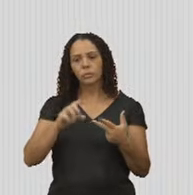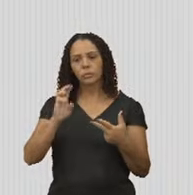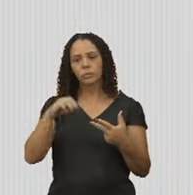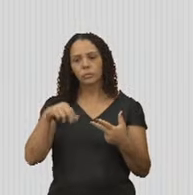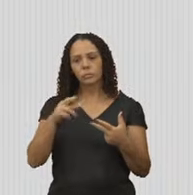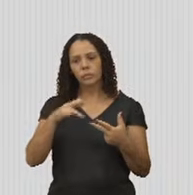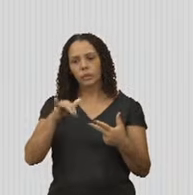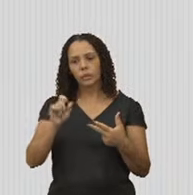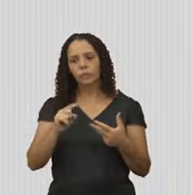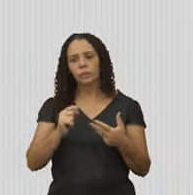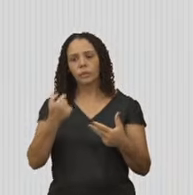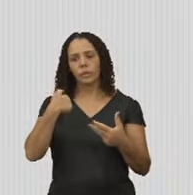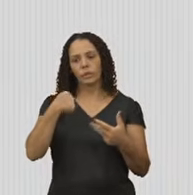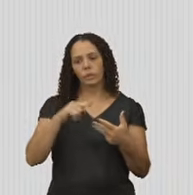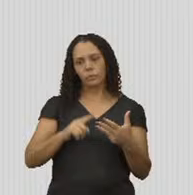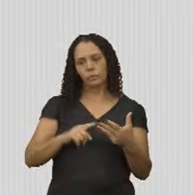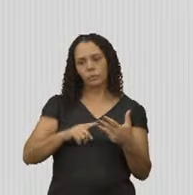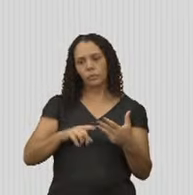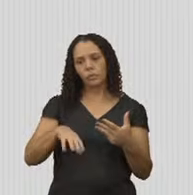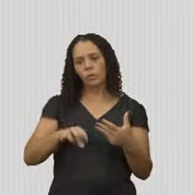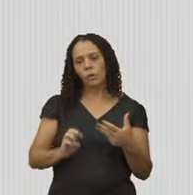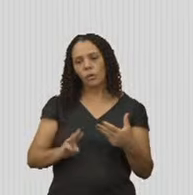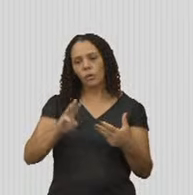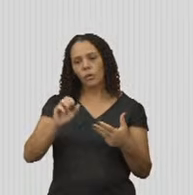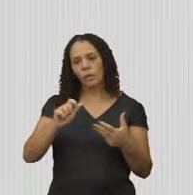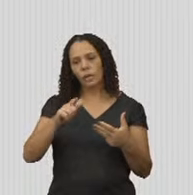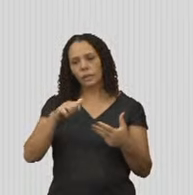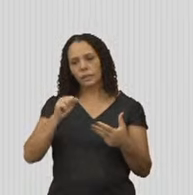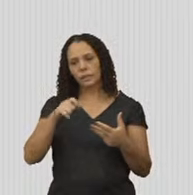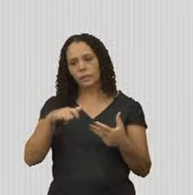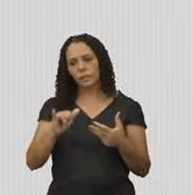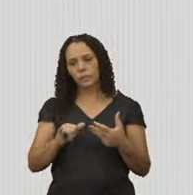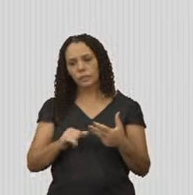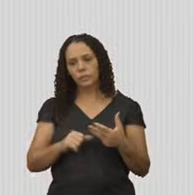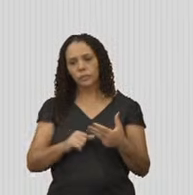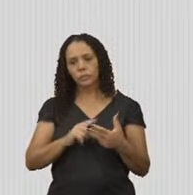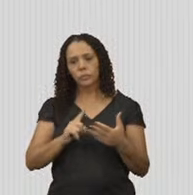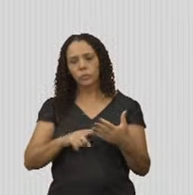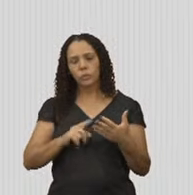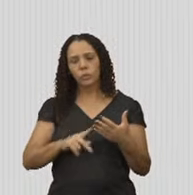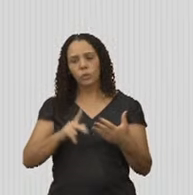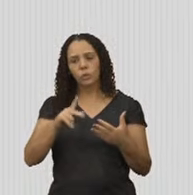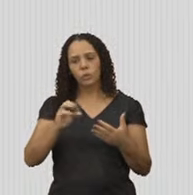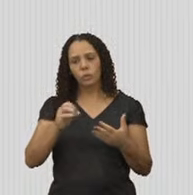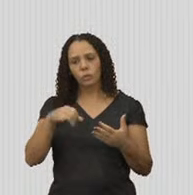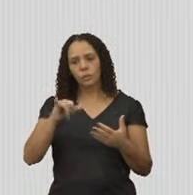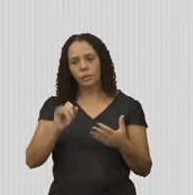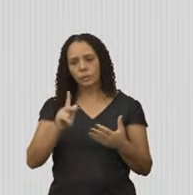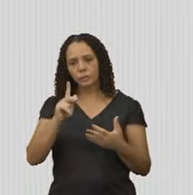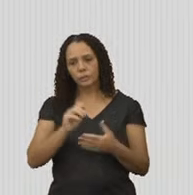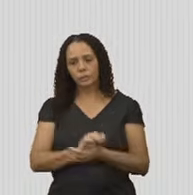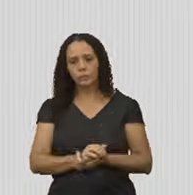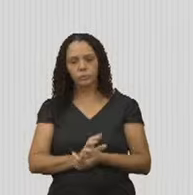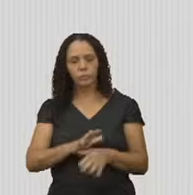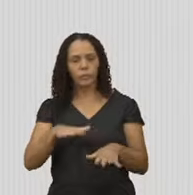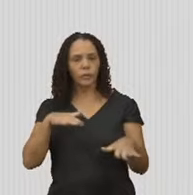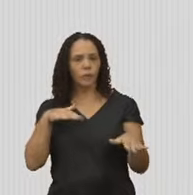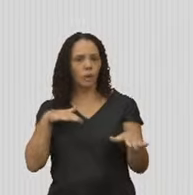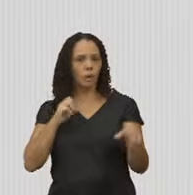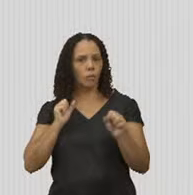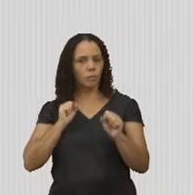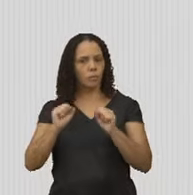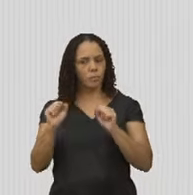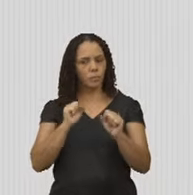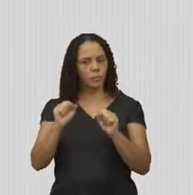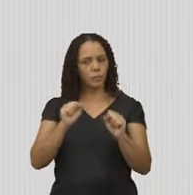eu, o Wesley e o Coic. Então, é um movimento que nós fizemos aqui para que esse projeto pudesse ter novas ideias